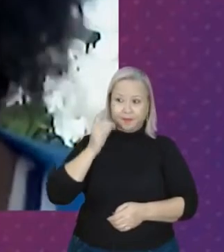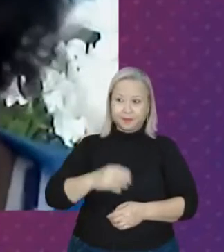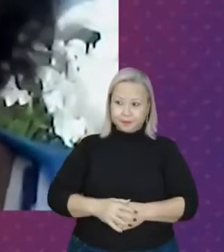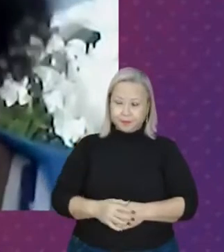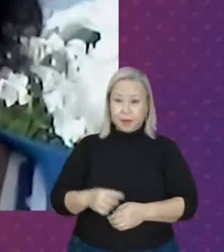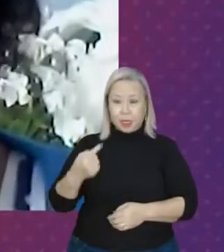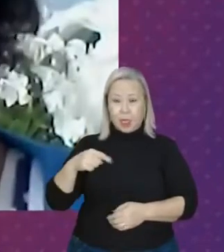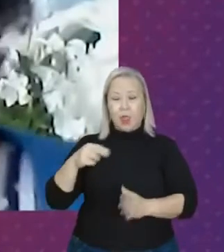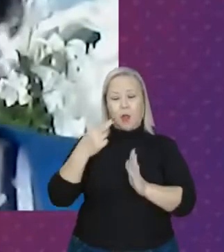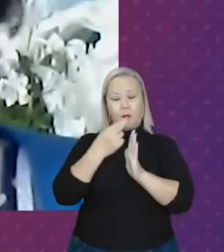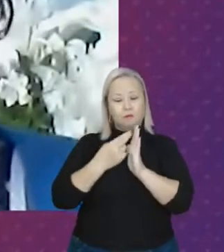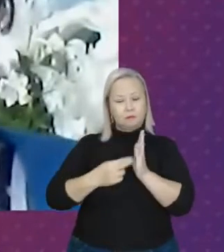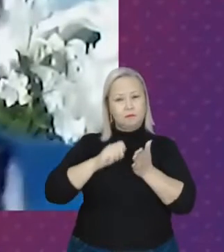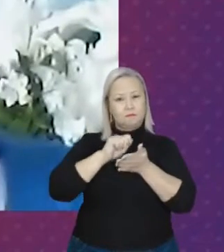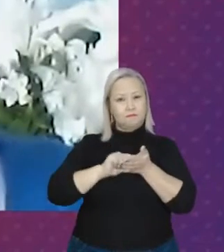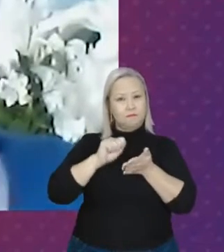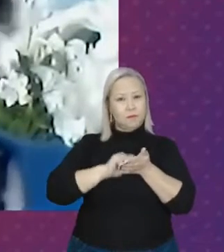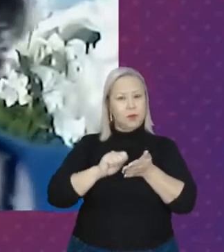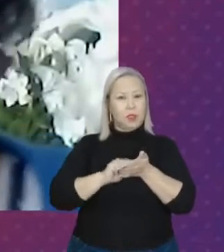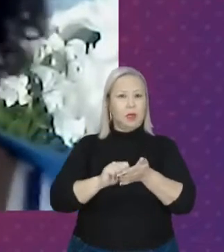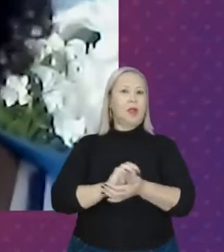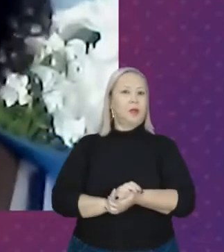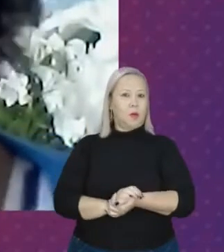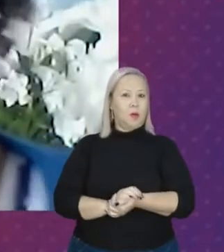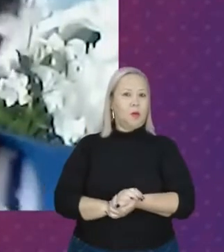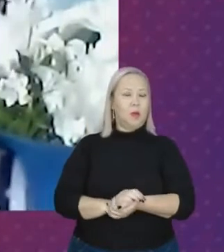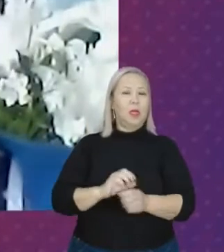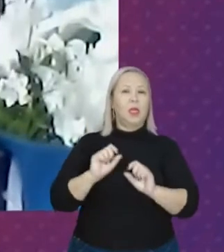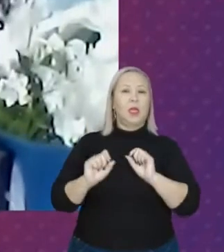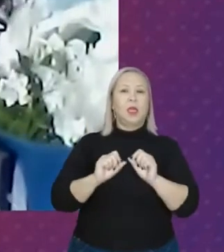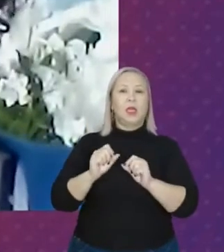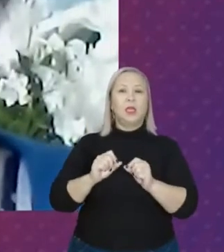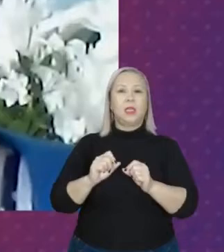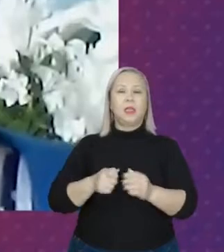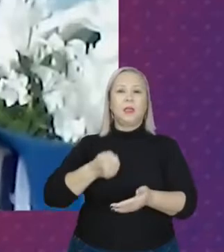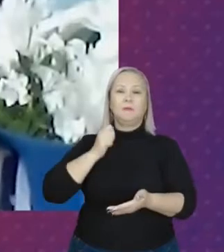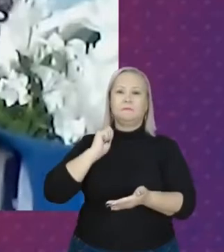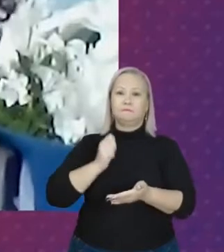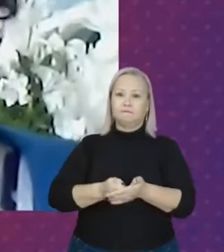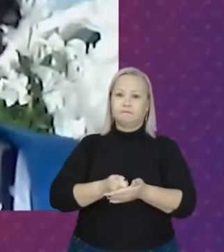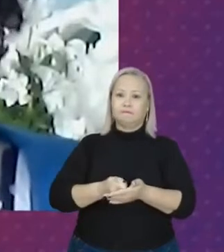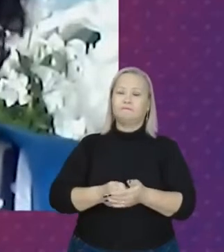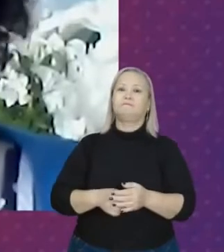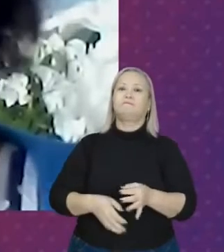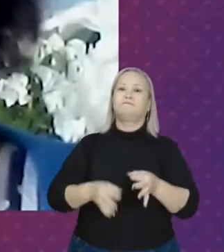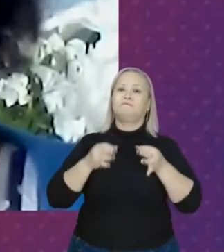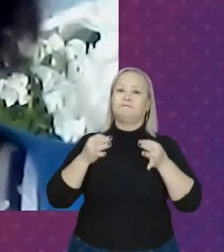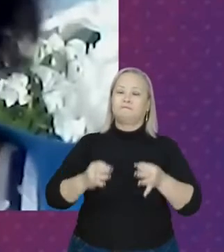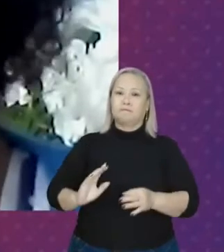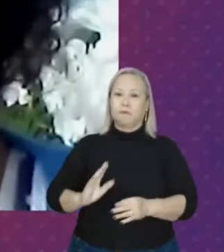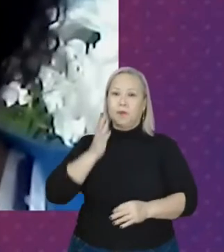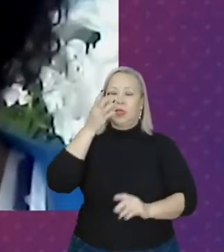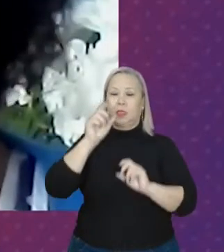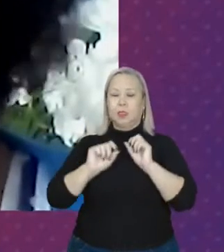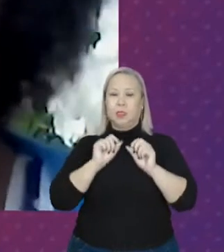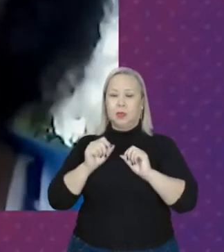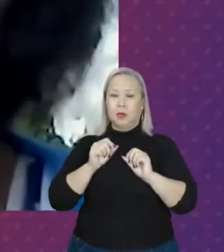fui relatora e lá bateu-se o martelo, sancionou